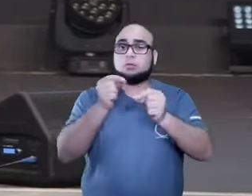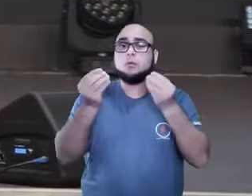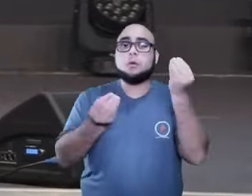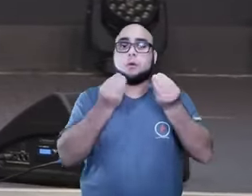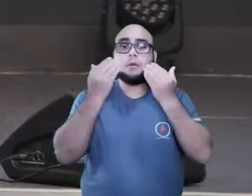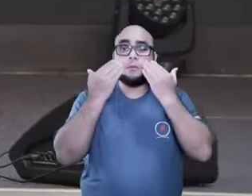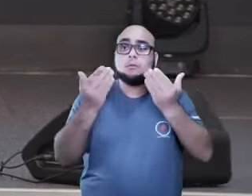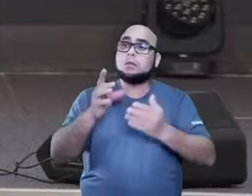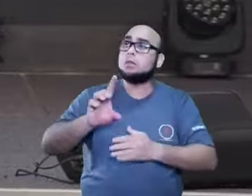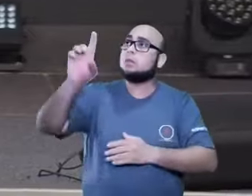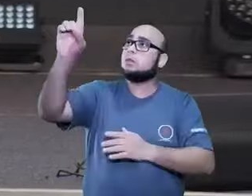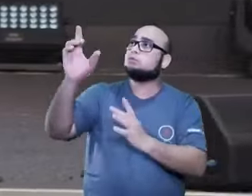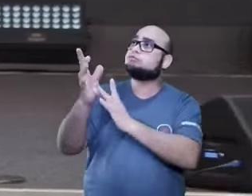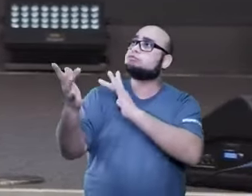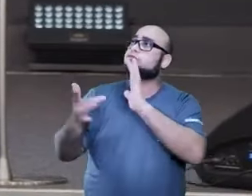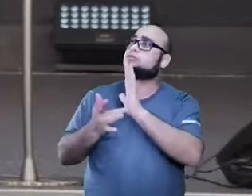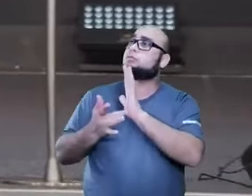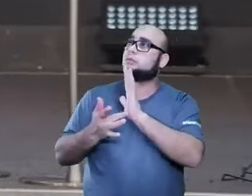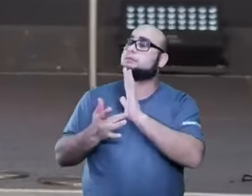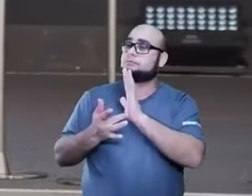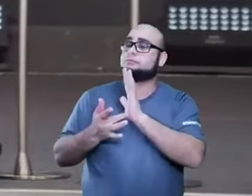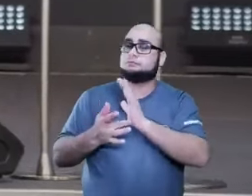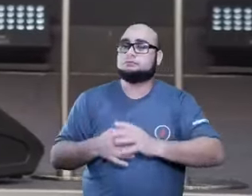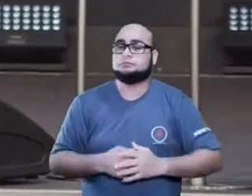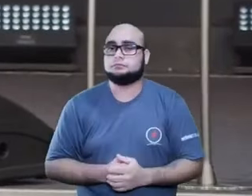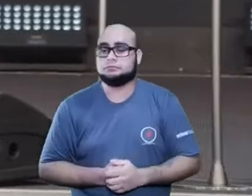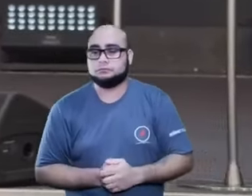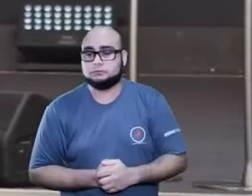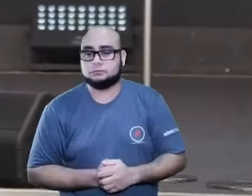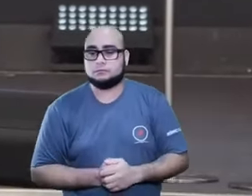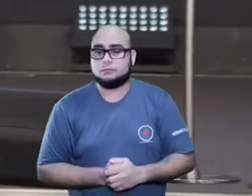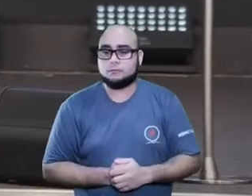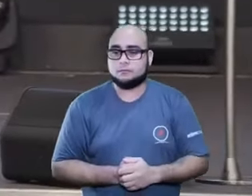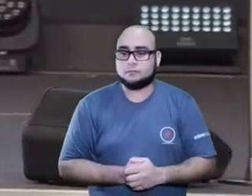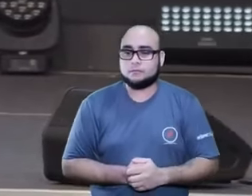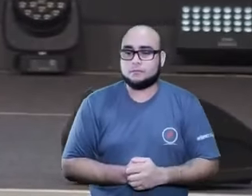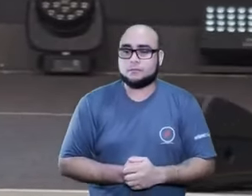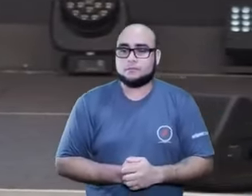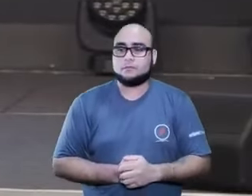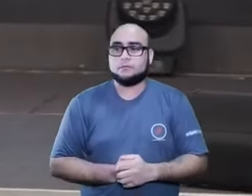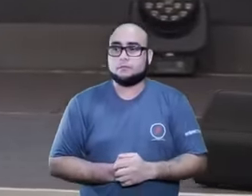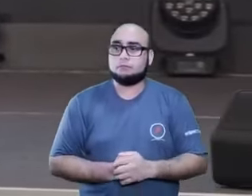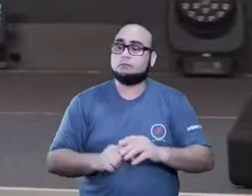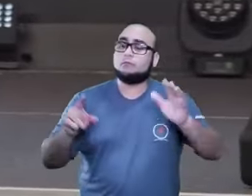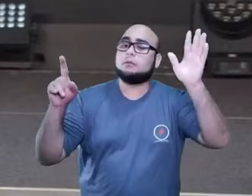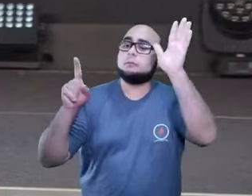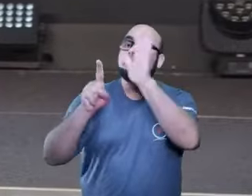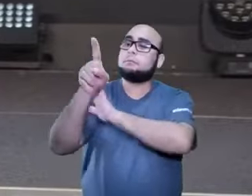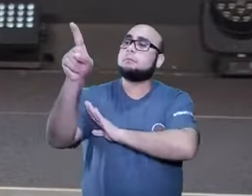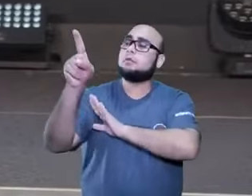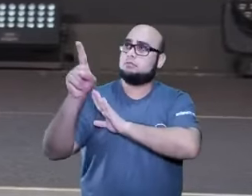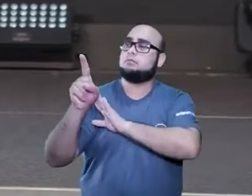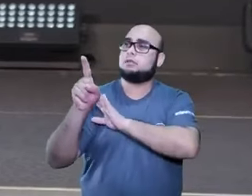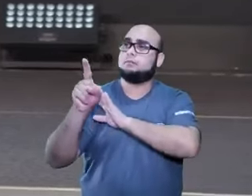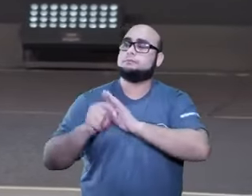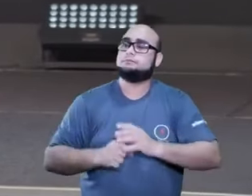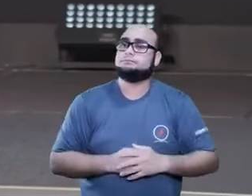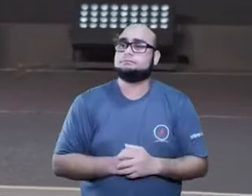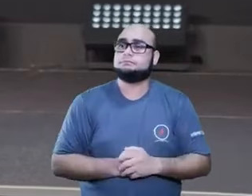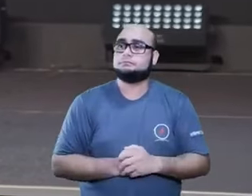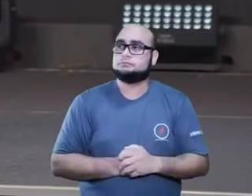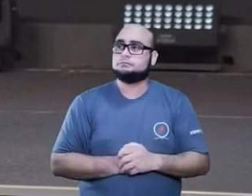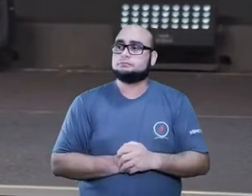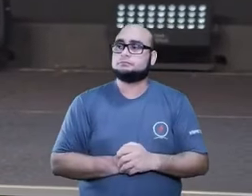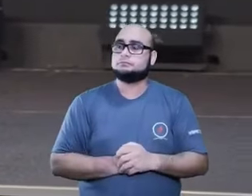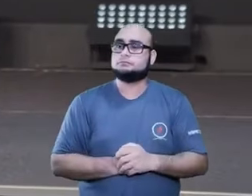Ele vai abordar Jesus para fazer a Jesus uma pergunta. Este é o